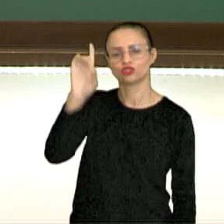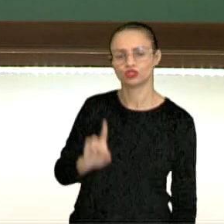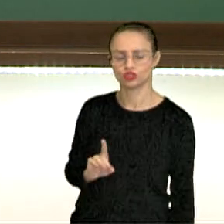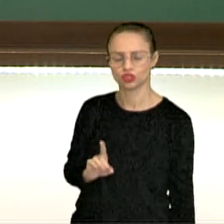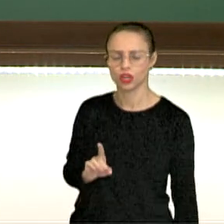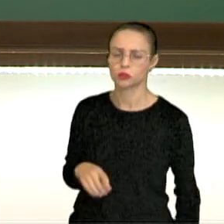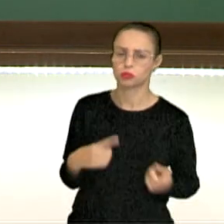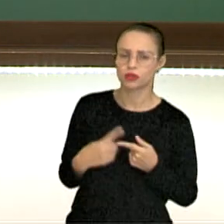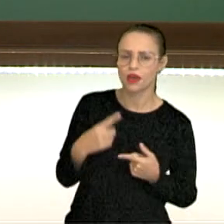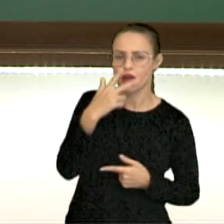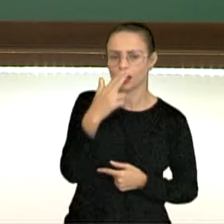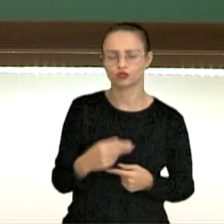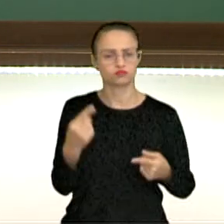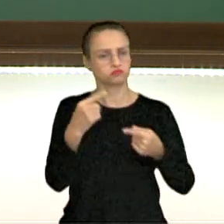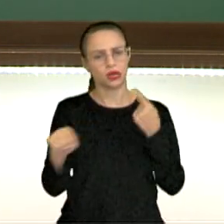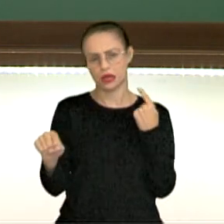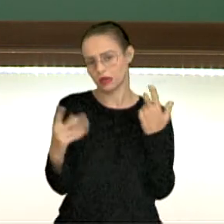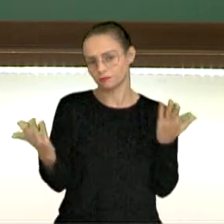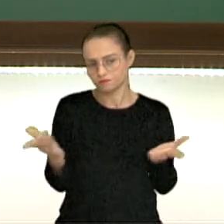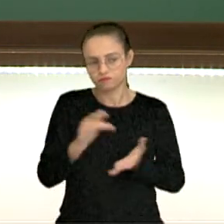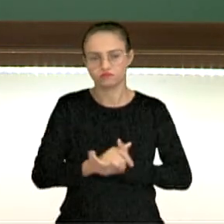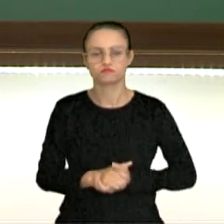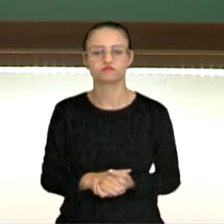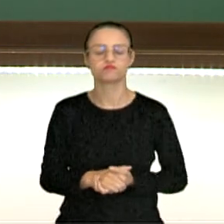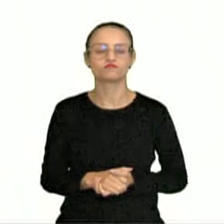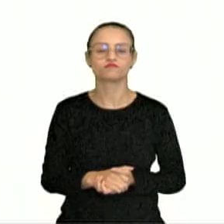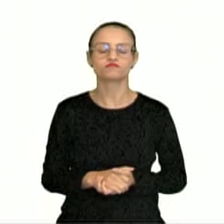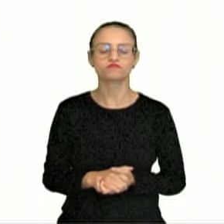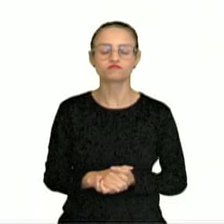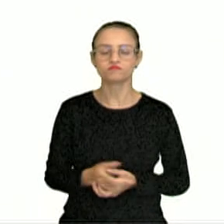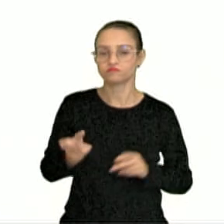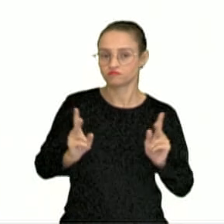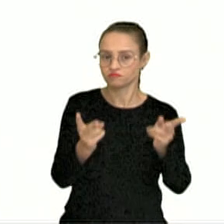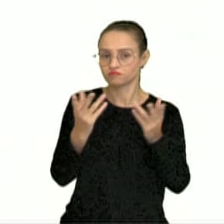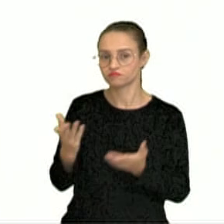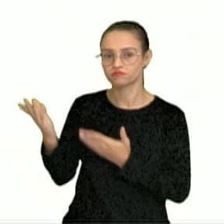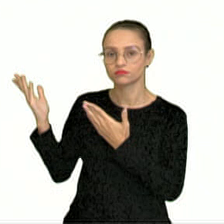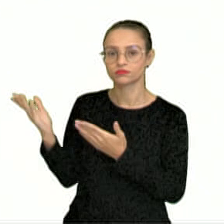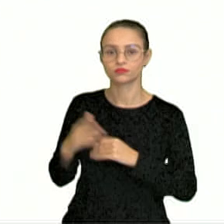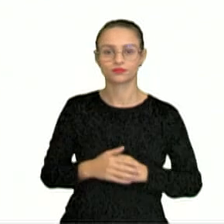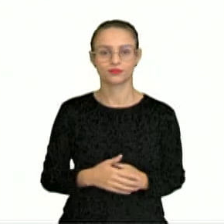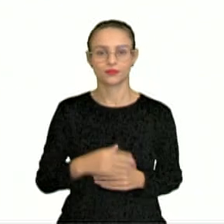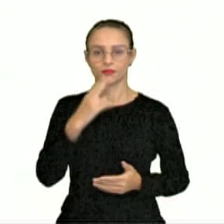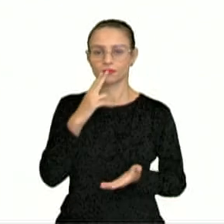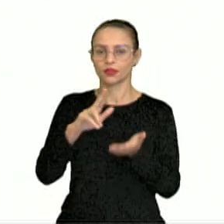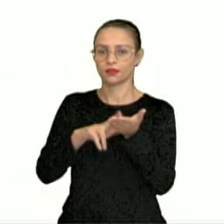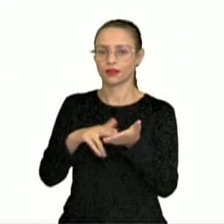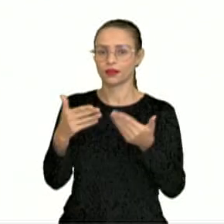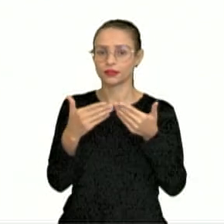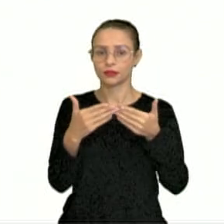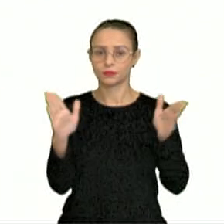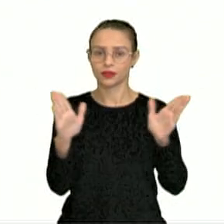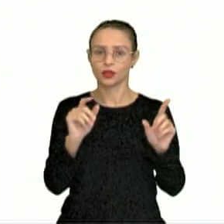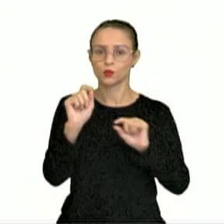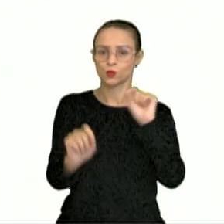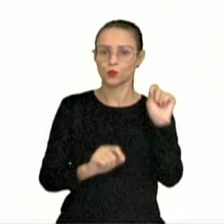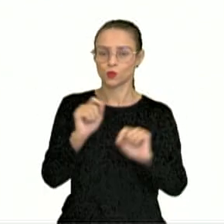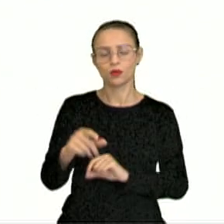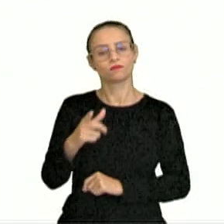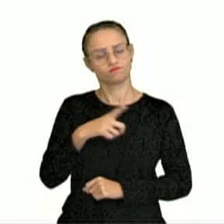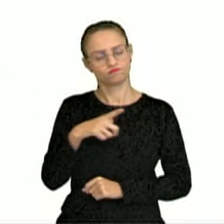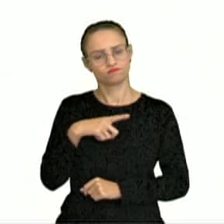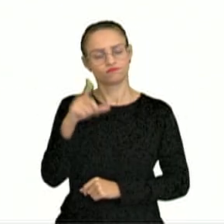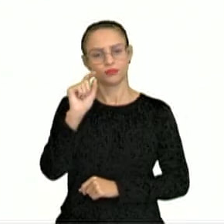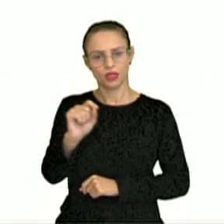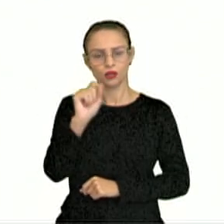está incorreto ou inadequado. Seguindo, nós chegamos à nossa carta aberta, onde há, sim, a ideia